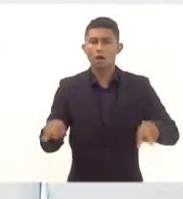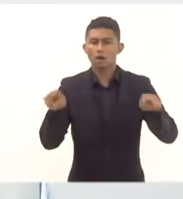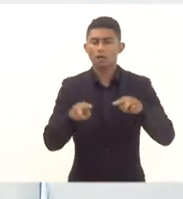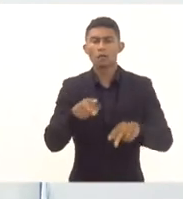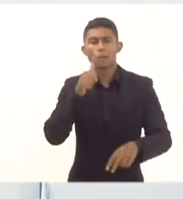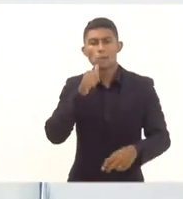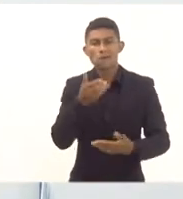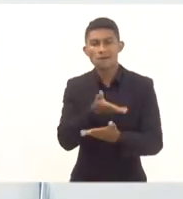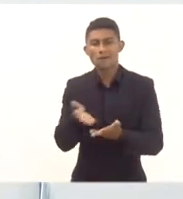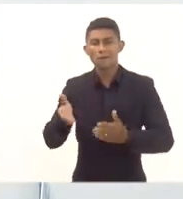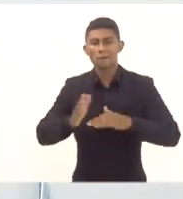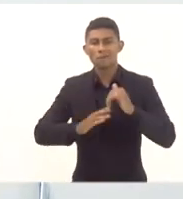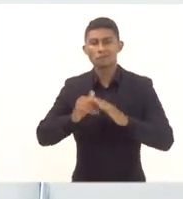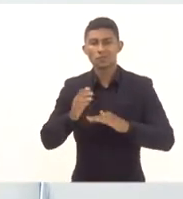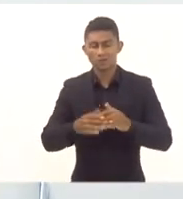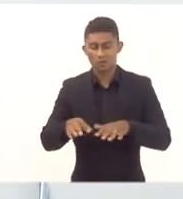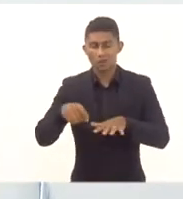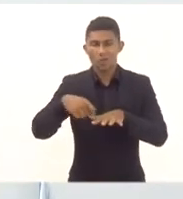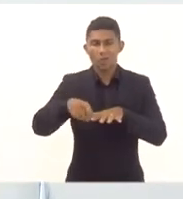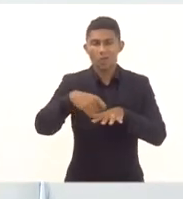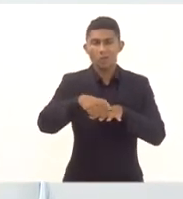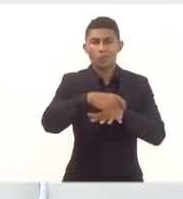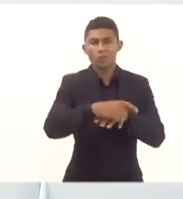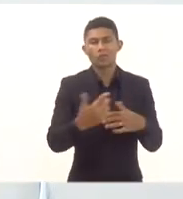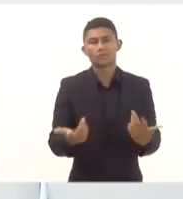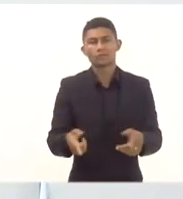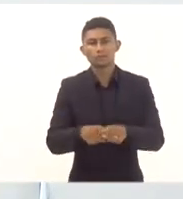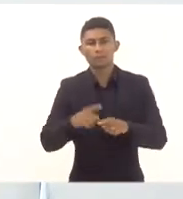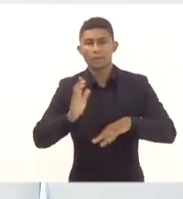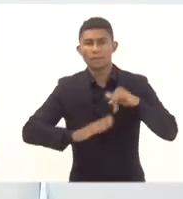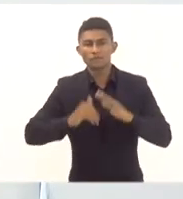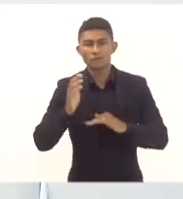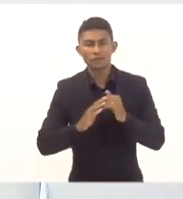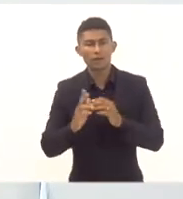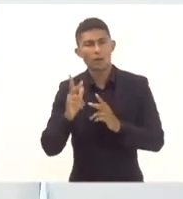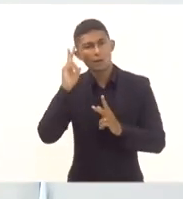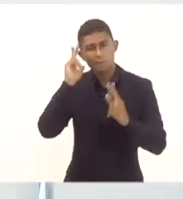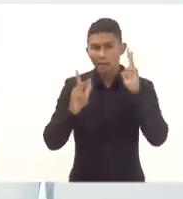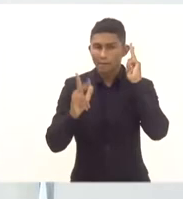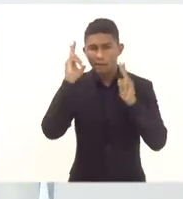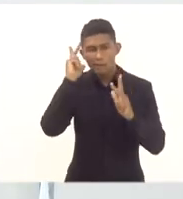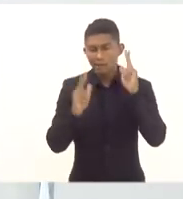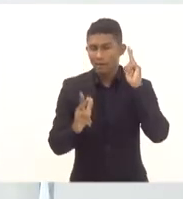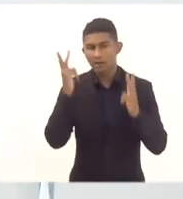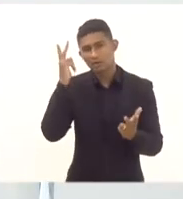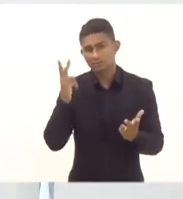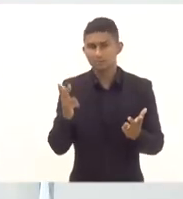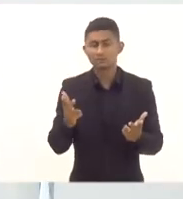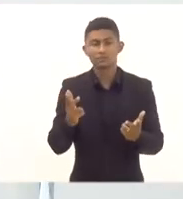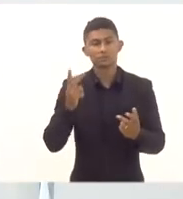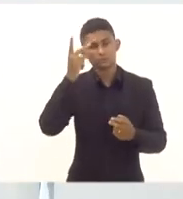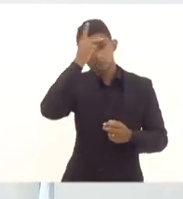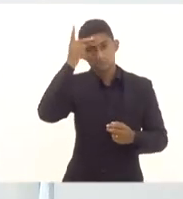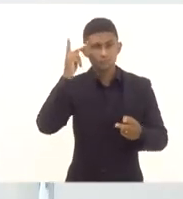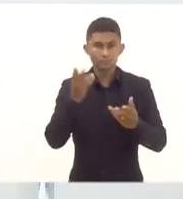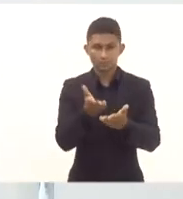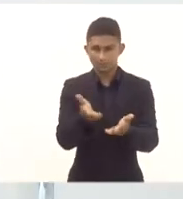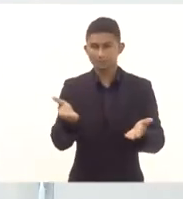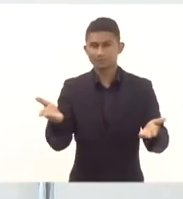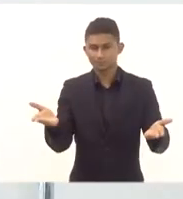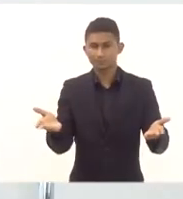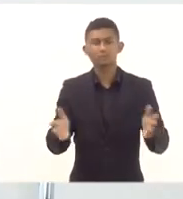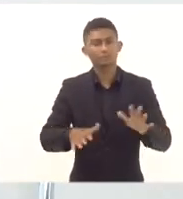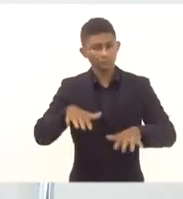para cabeleireiros costureiras enfim pessoas que muitas vezes né não